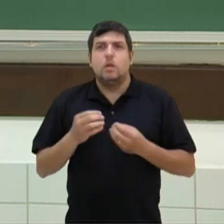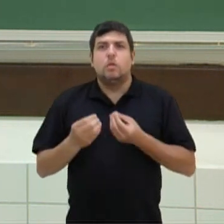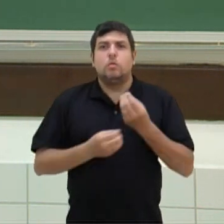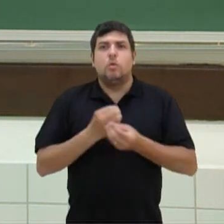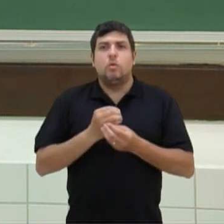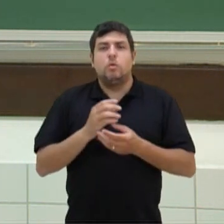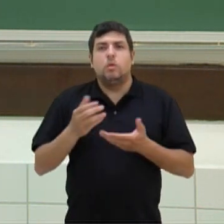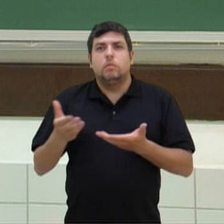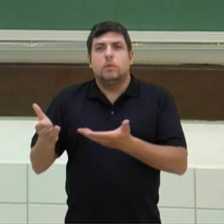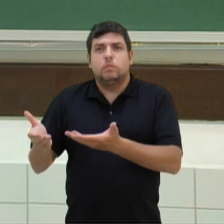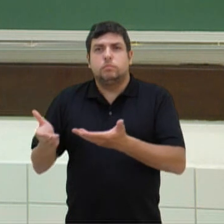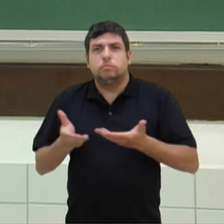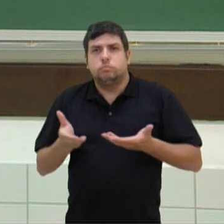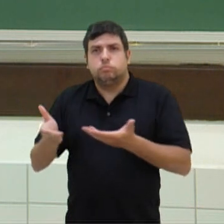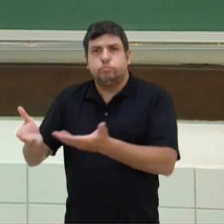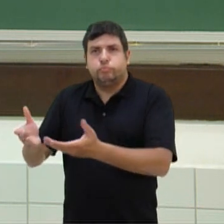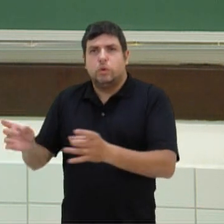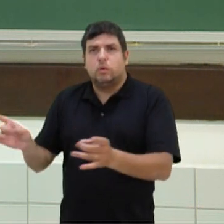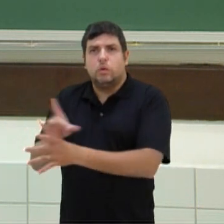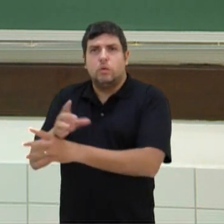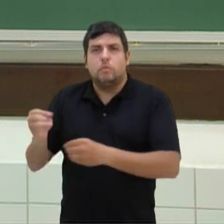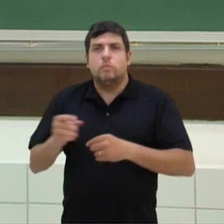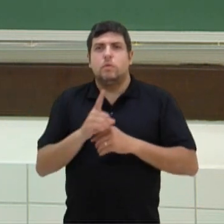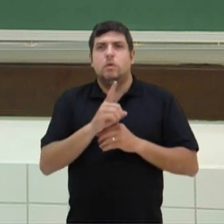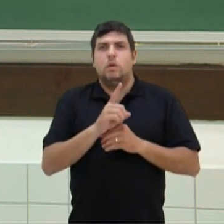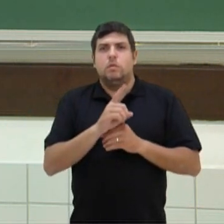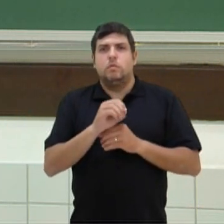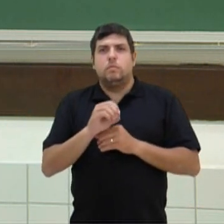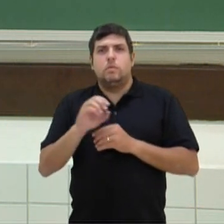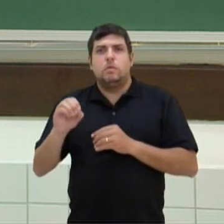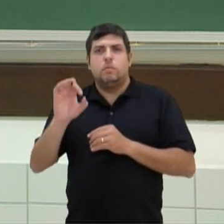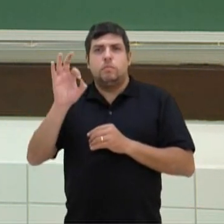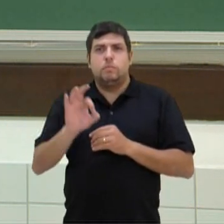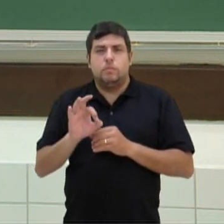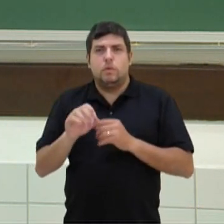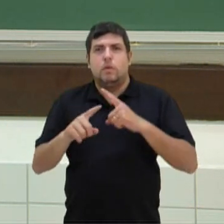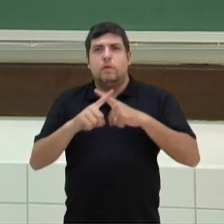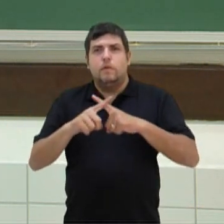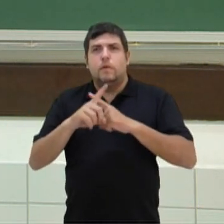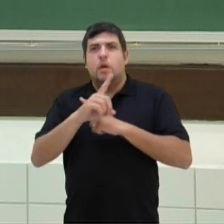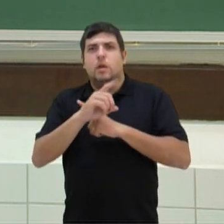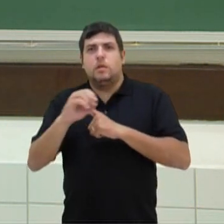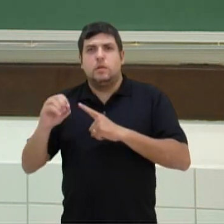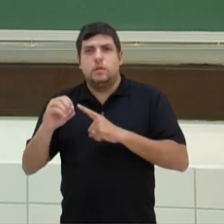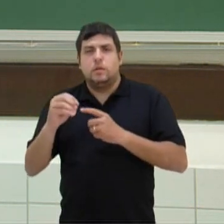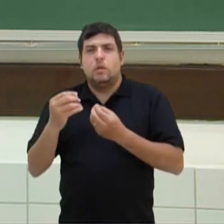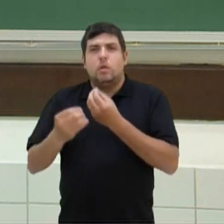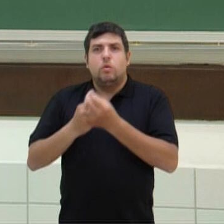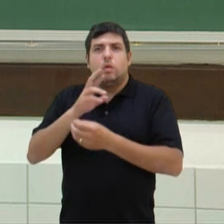depois de assado, 310, que é a massa do bolo cru, vezes 100, vamos ter lá